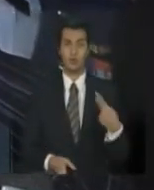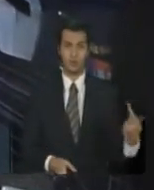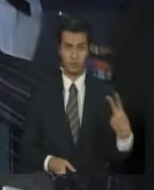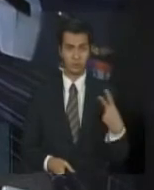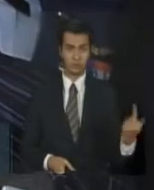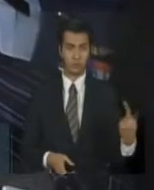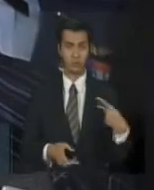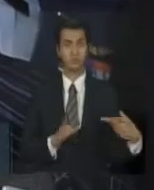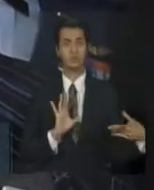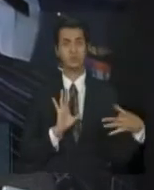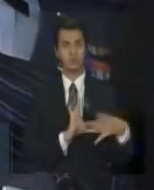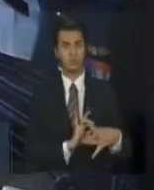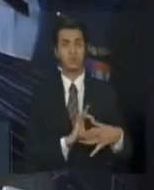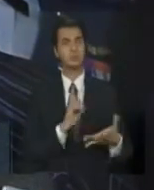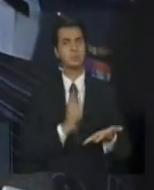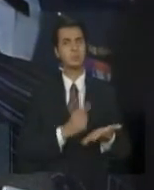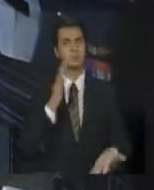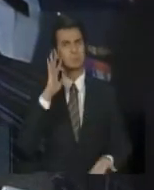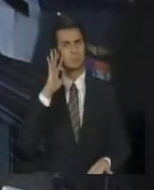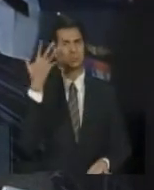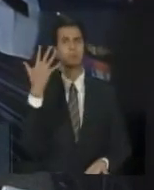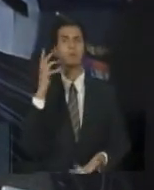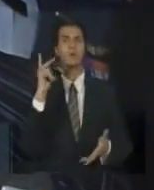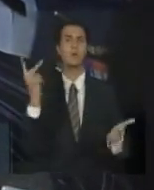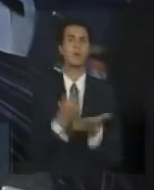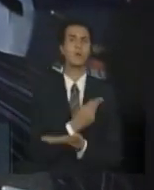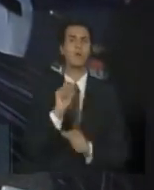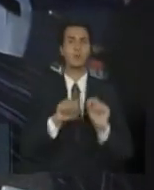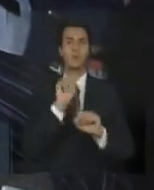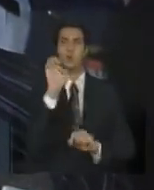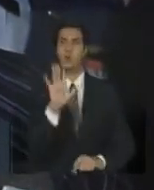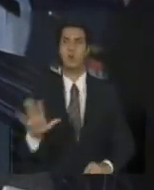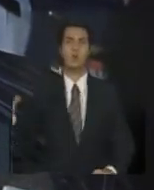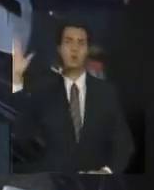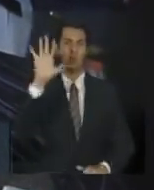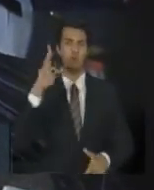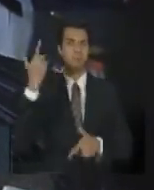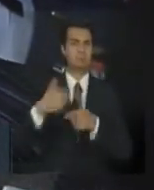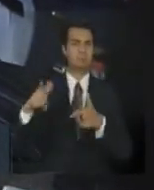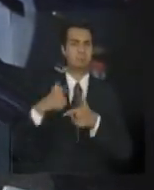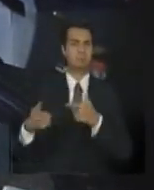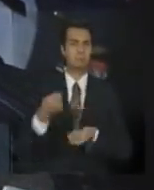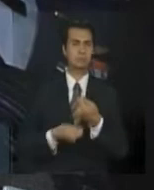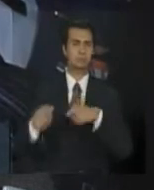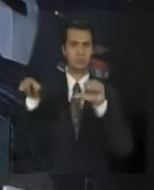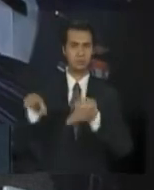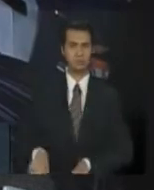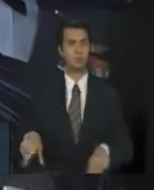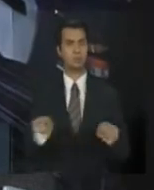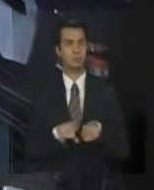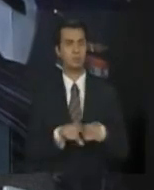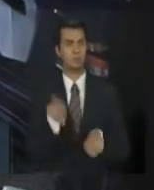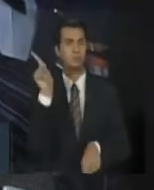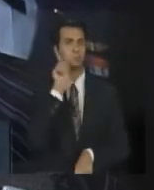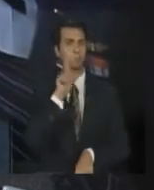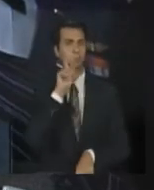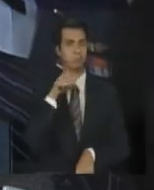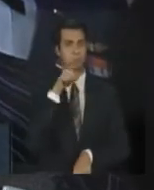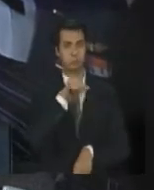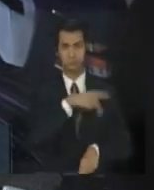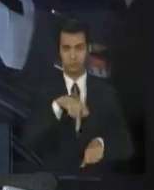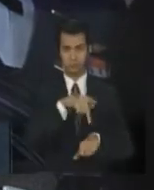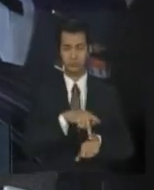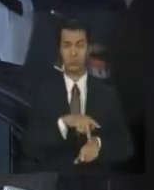que é necessário, diante da crise que afeta a Europa e os Estados Unidos, um fortalecimento do